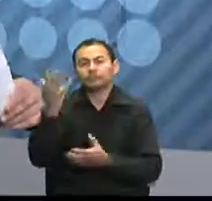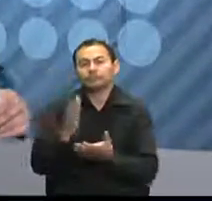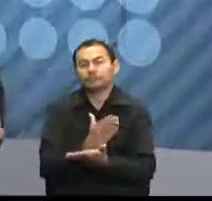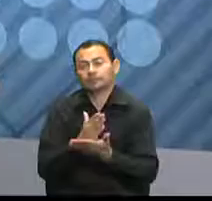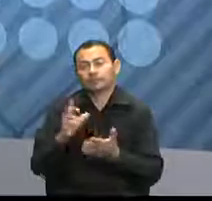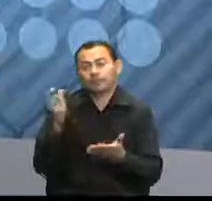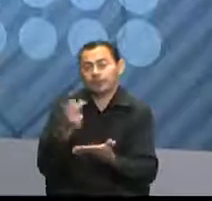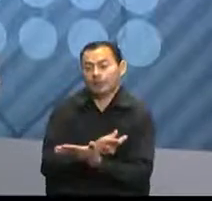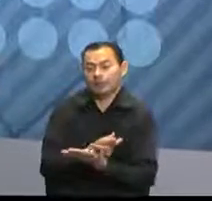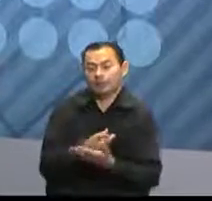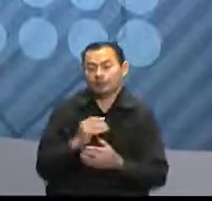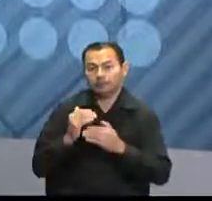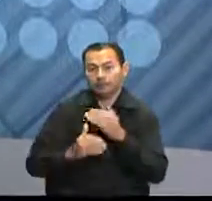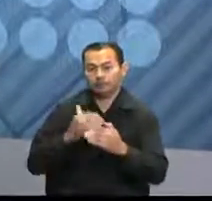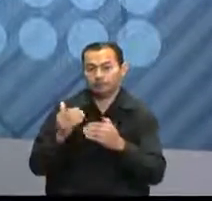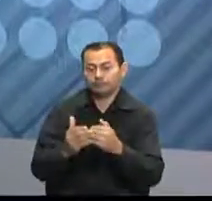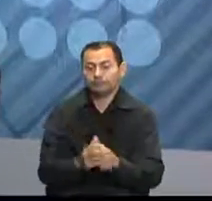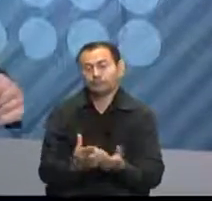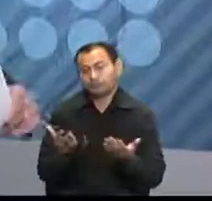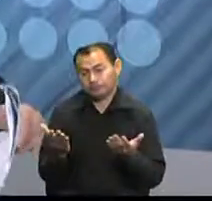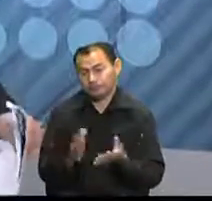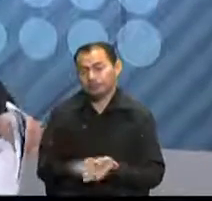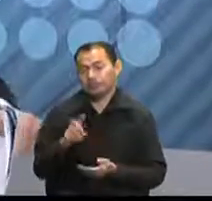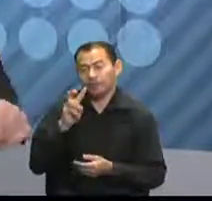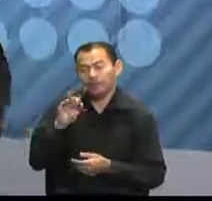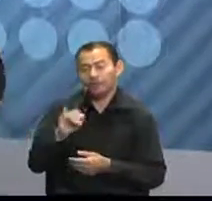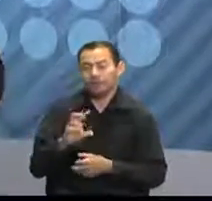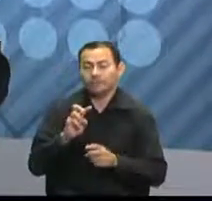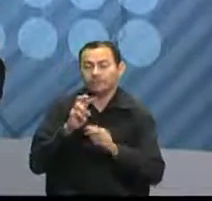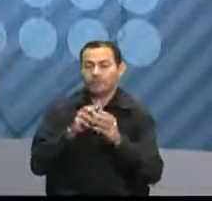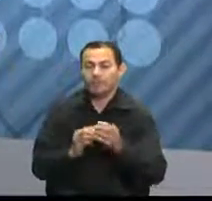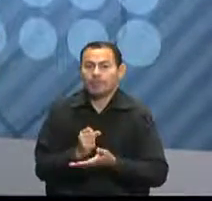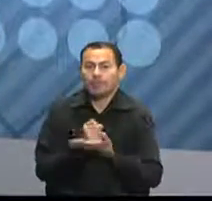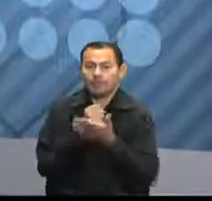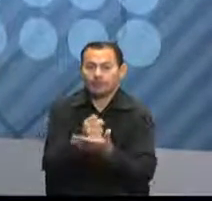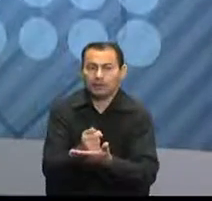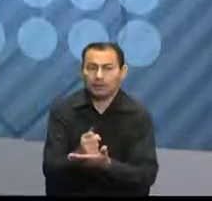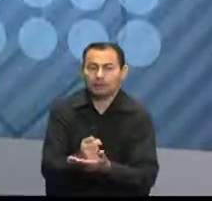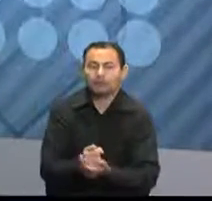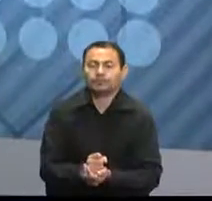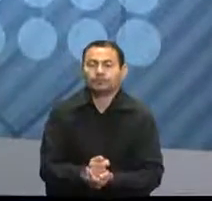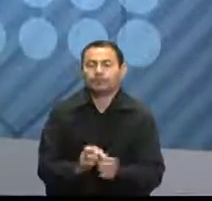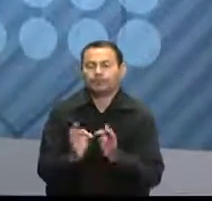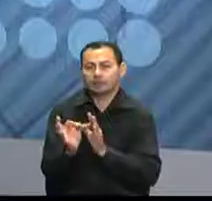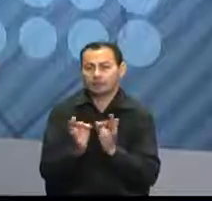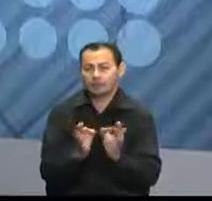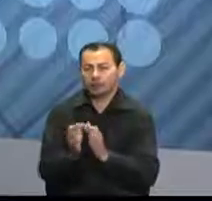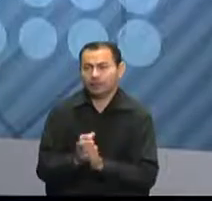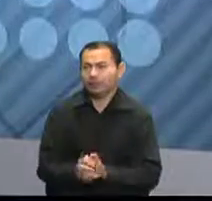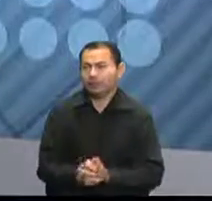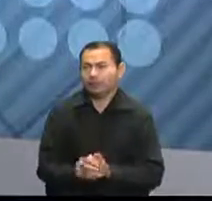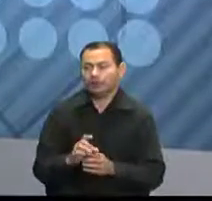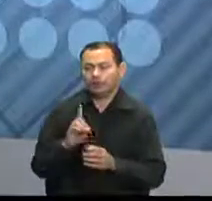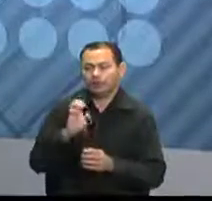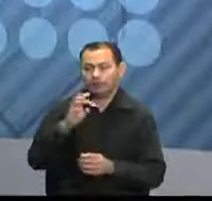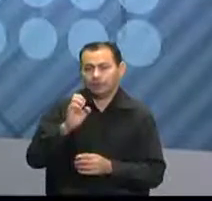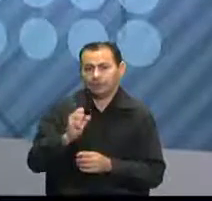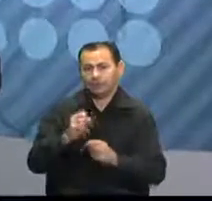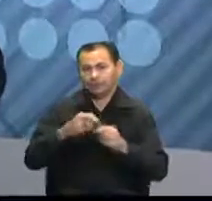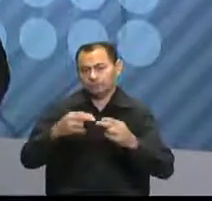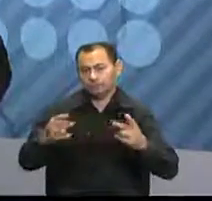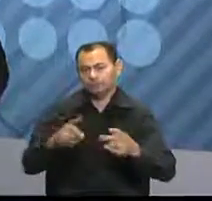alguma coisa errada nesse processo e ele vai vir te auxiliar para resolver aquela determinada